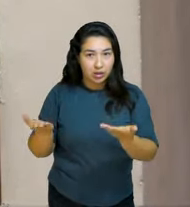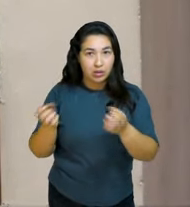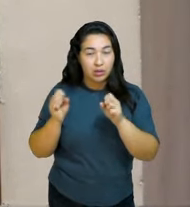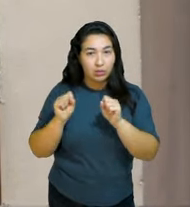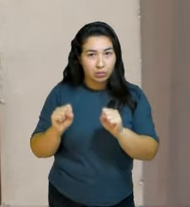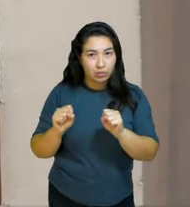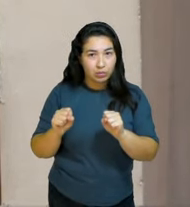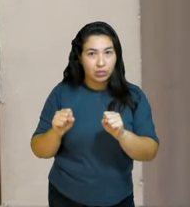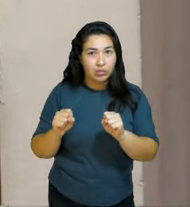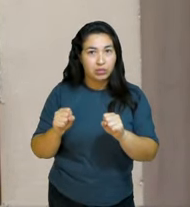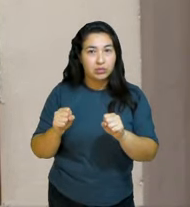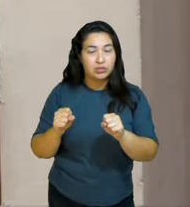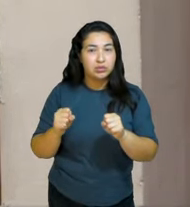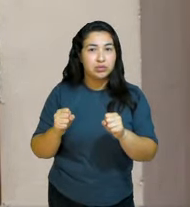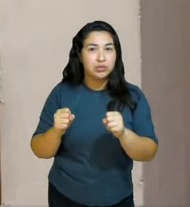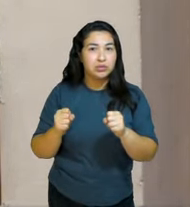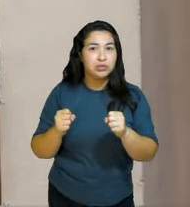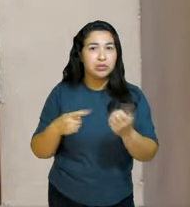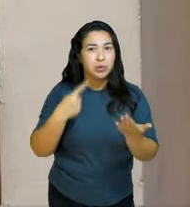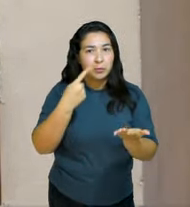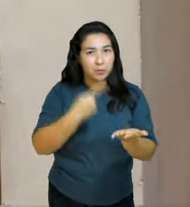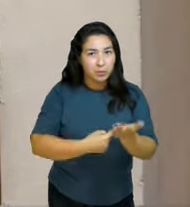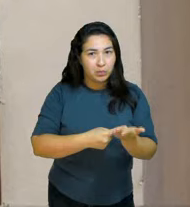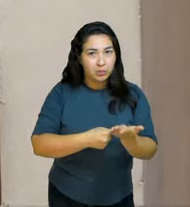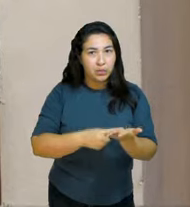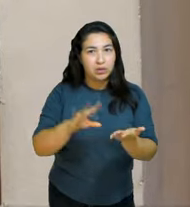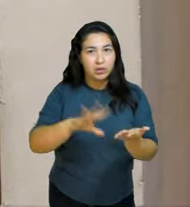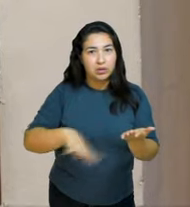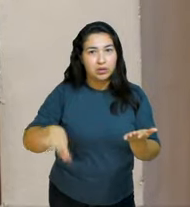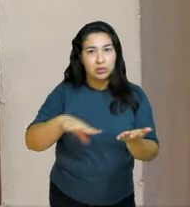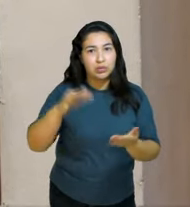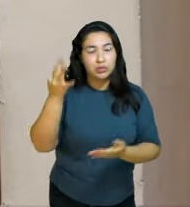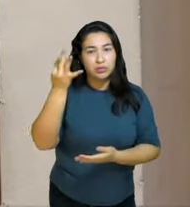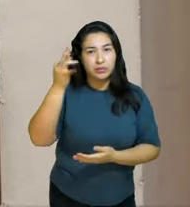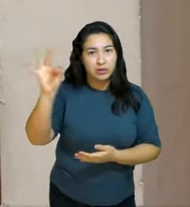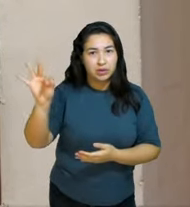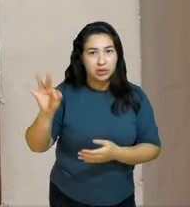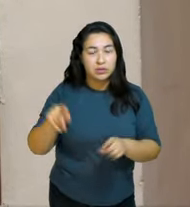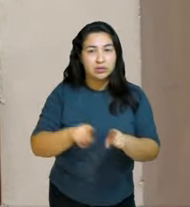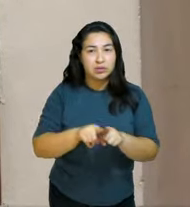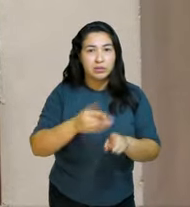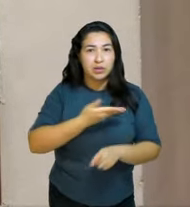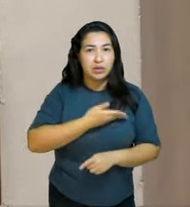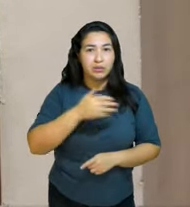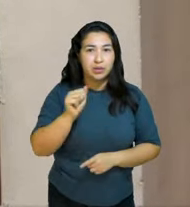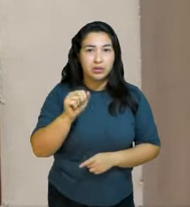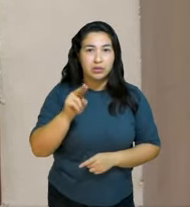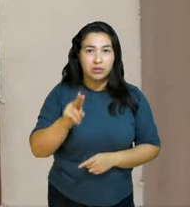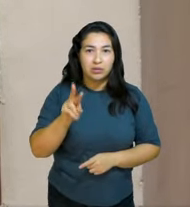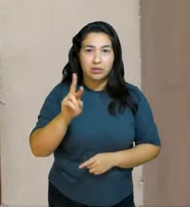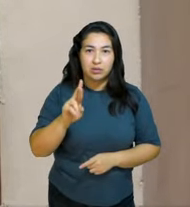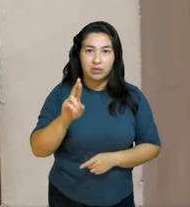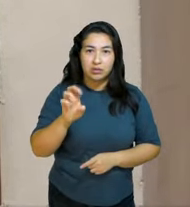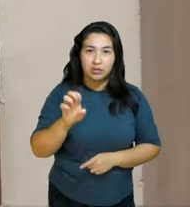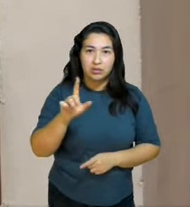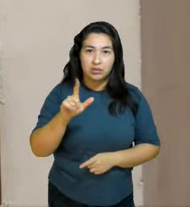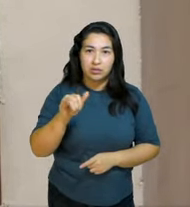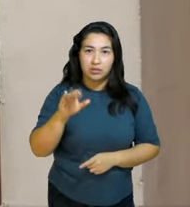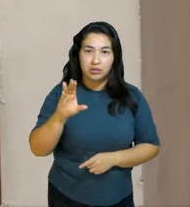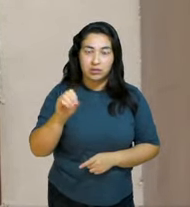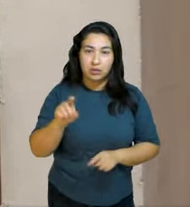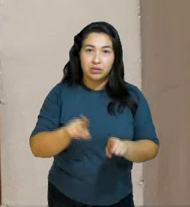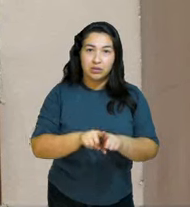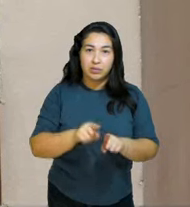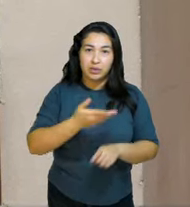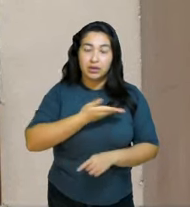entrássemos em acordo. Né, nós temos aí um amigo, Aurélio, diretor de esporte, que é colega de